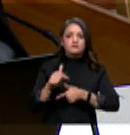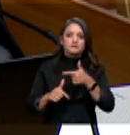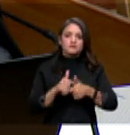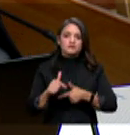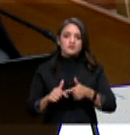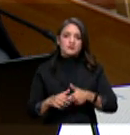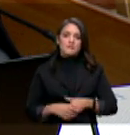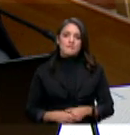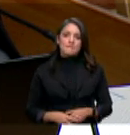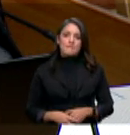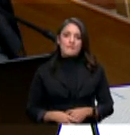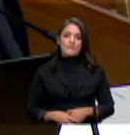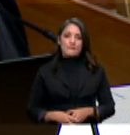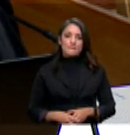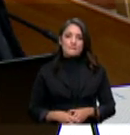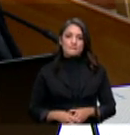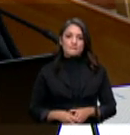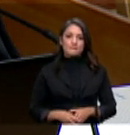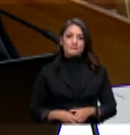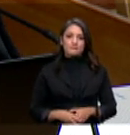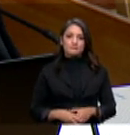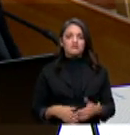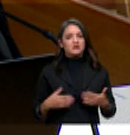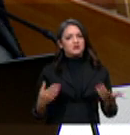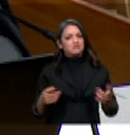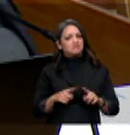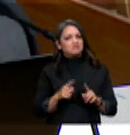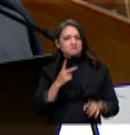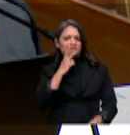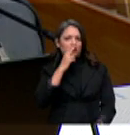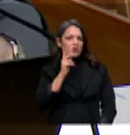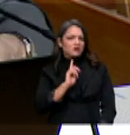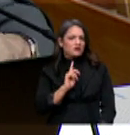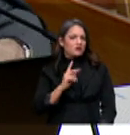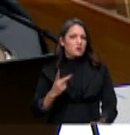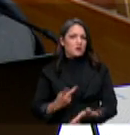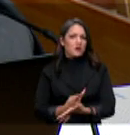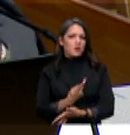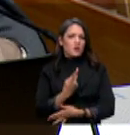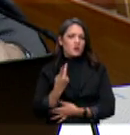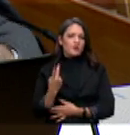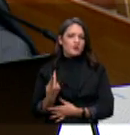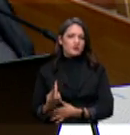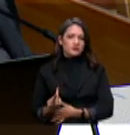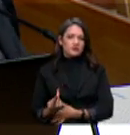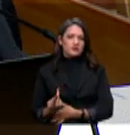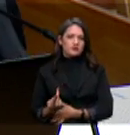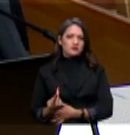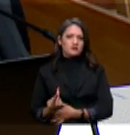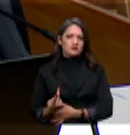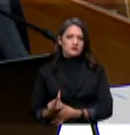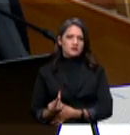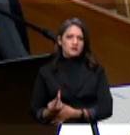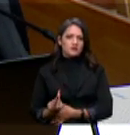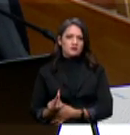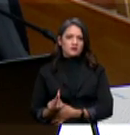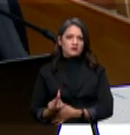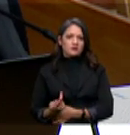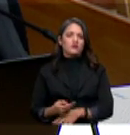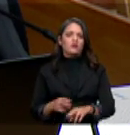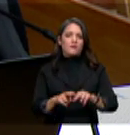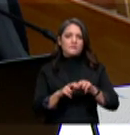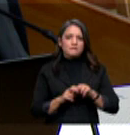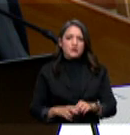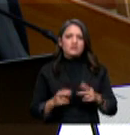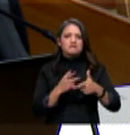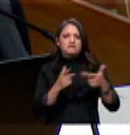aqui não me parece que tenha ocorrido, a partir das